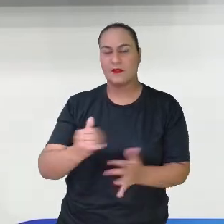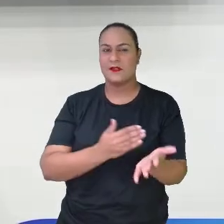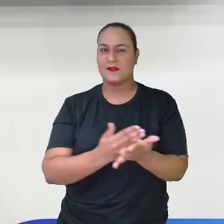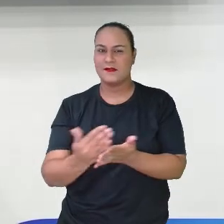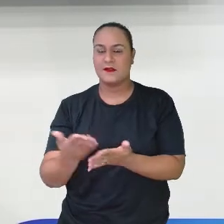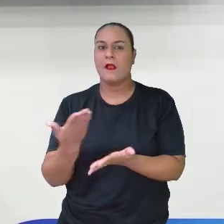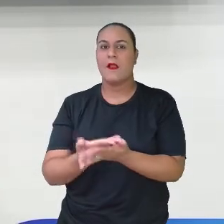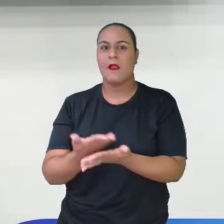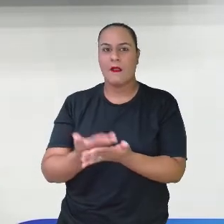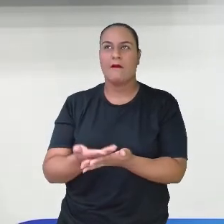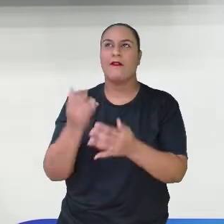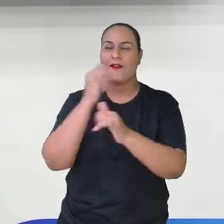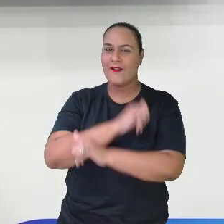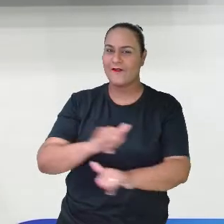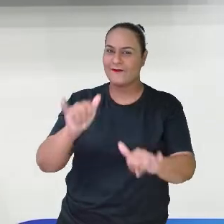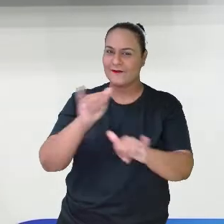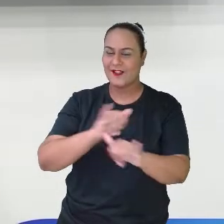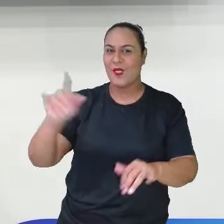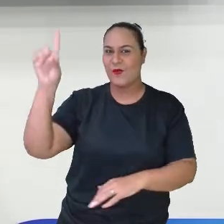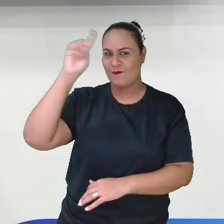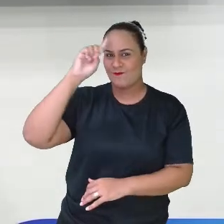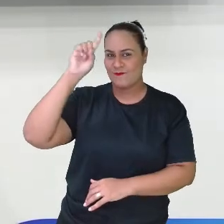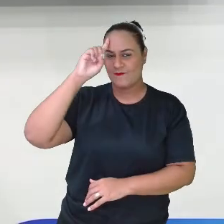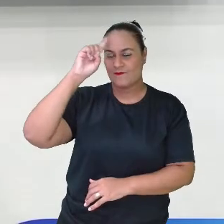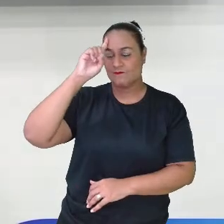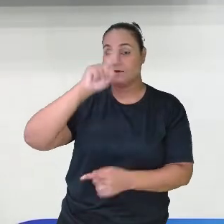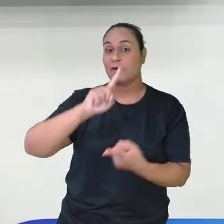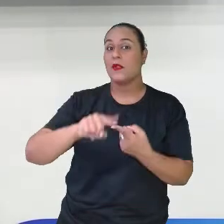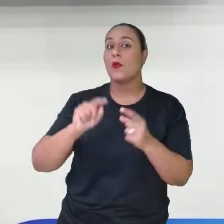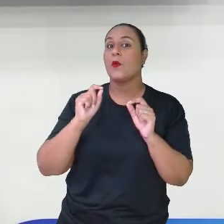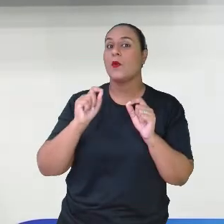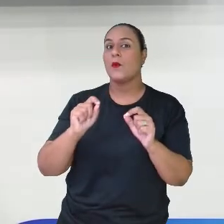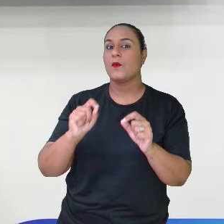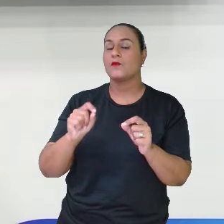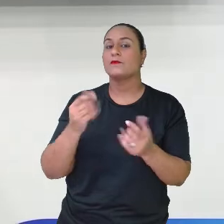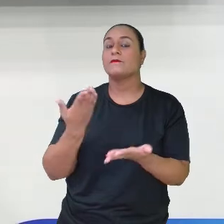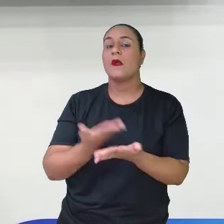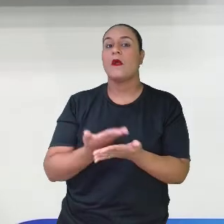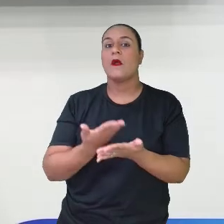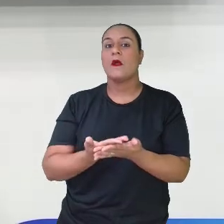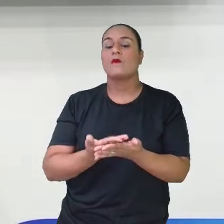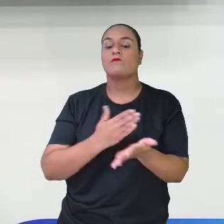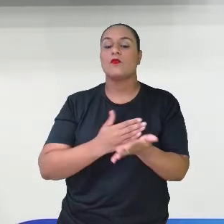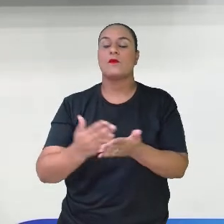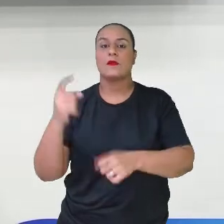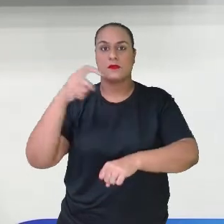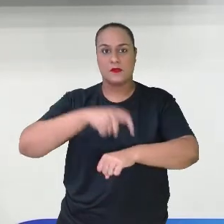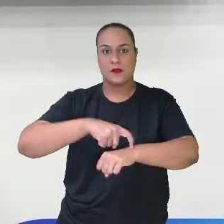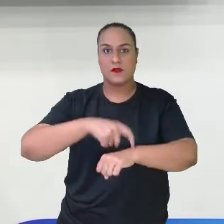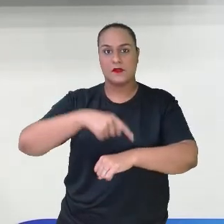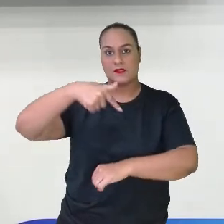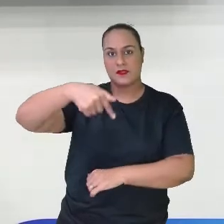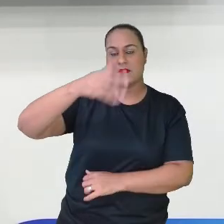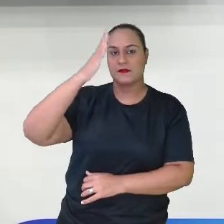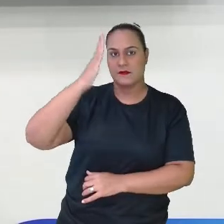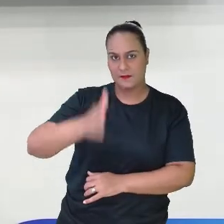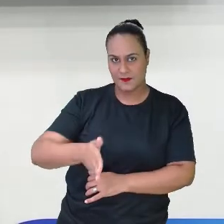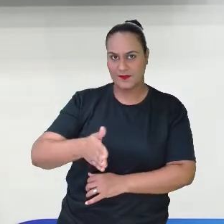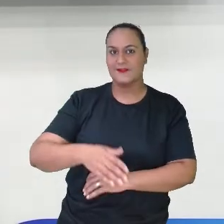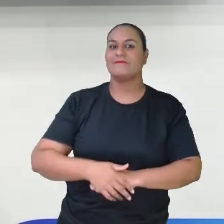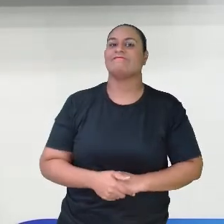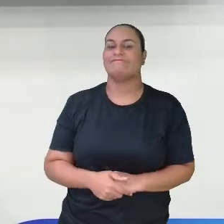falando sobre isso. Primeiro que a aula começa às 7h30 da manhã. Começando agora, estamos